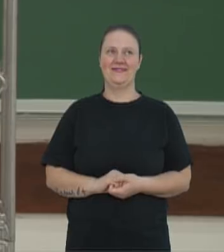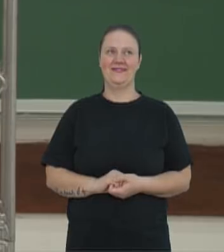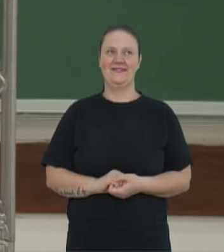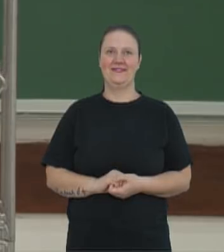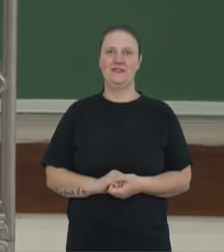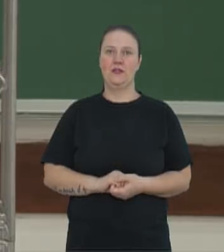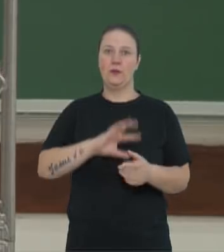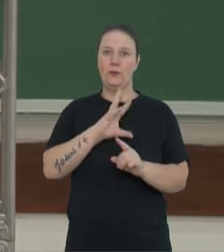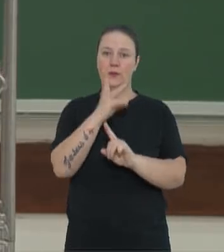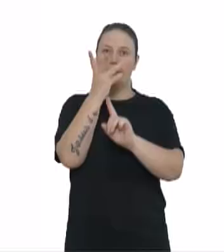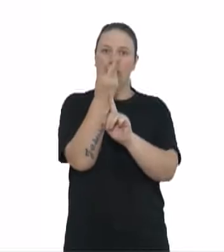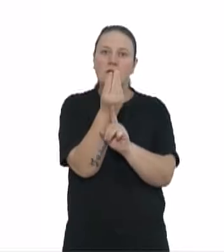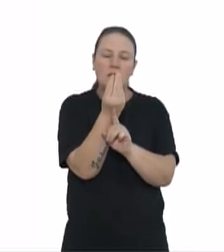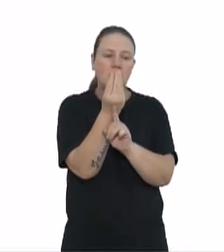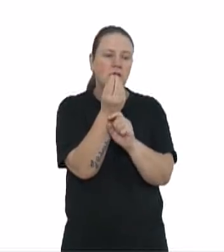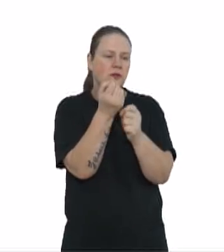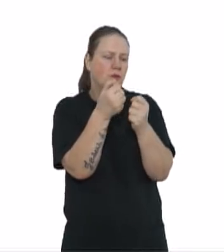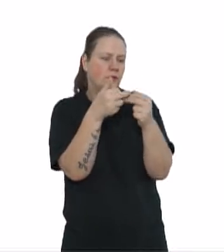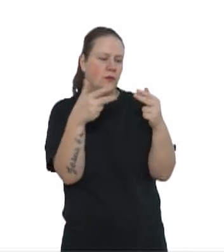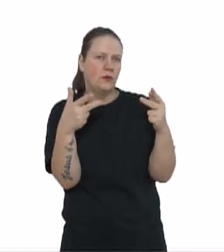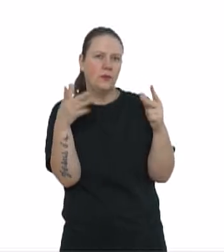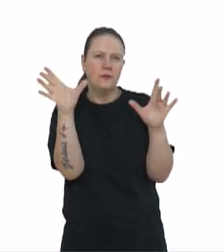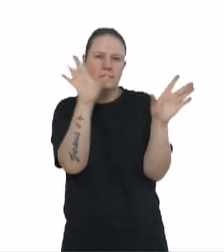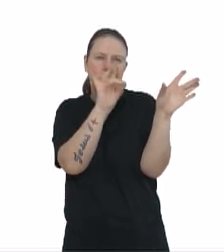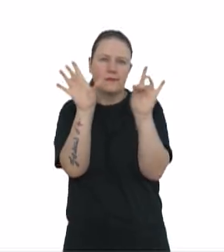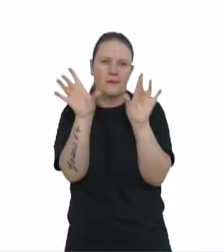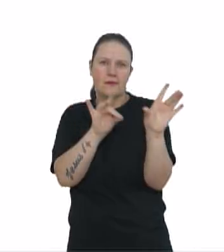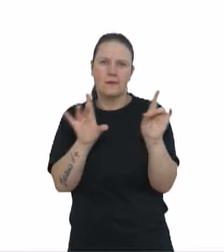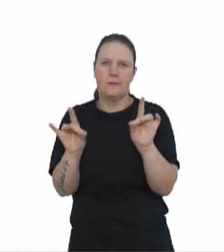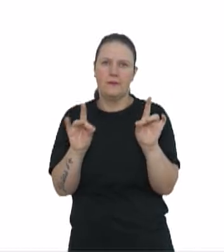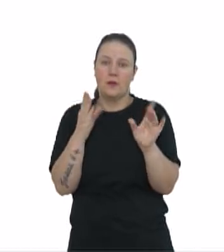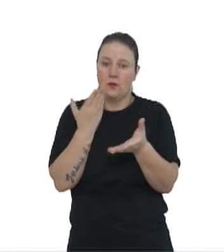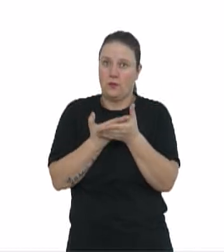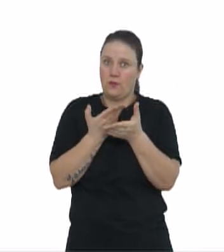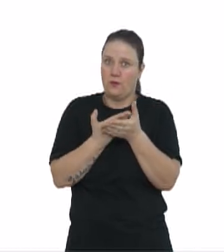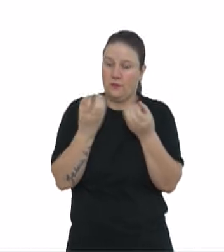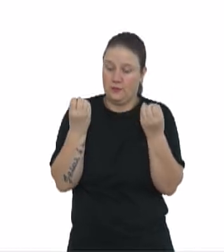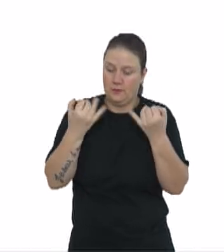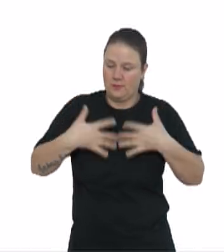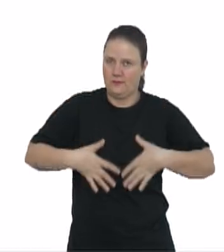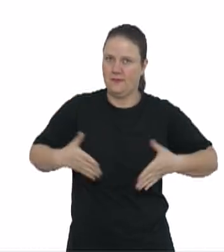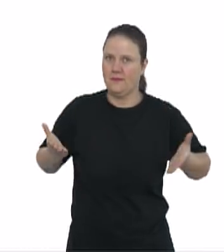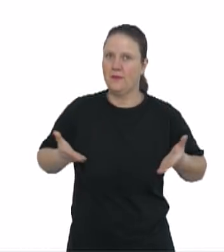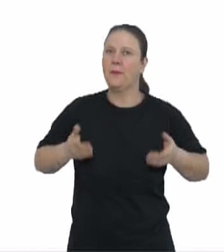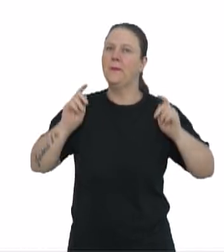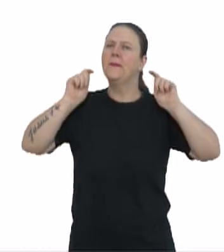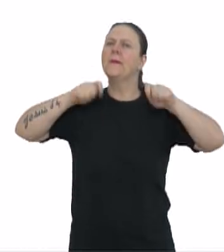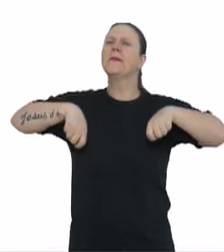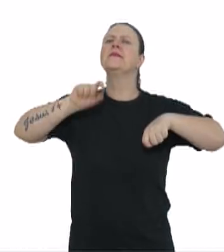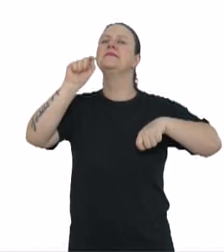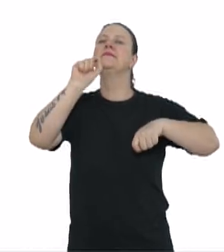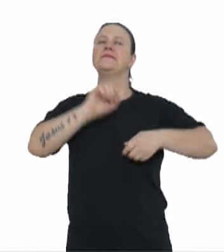Uma obra de arte, como as colagens tridimensionais analisadas em aula, podem, vamos ver qual que é